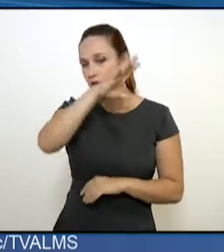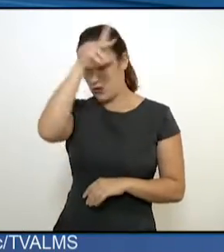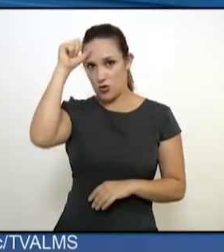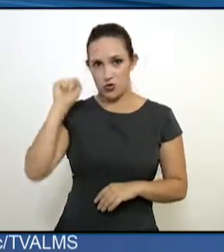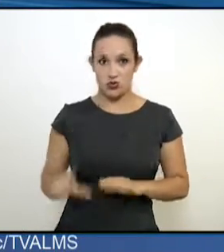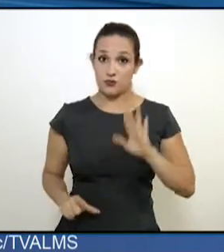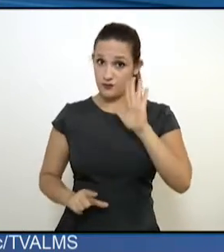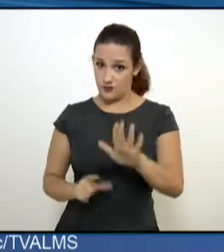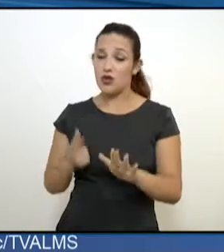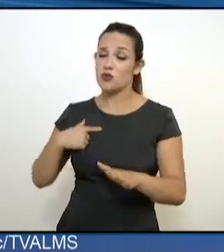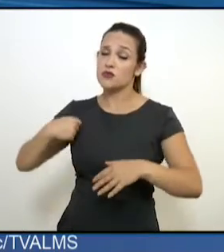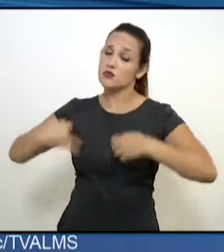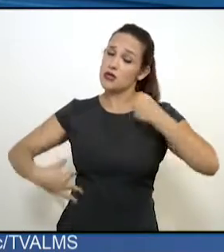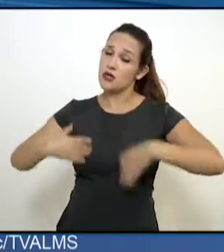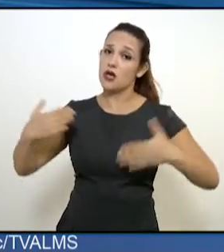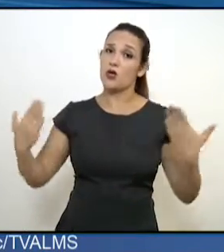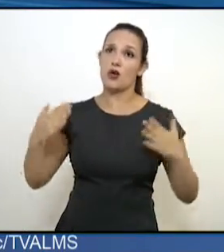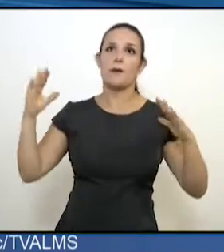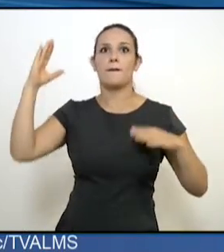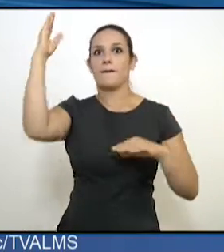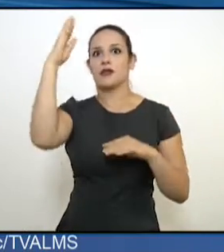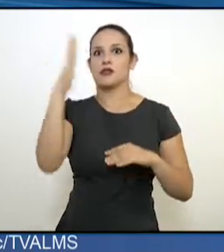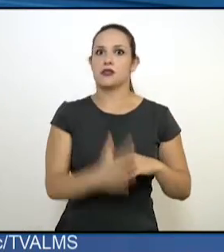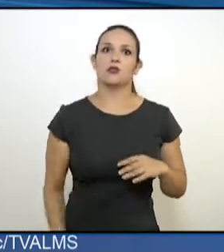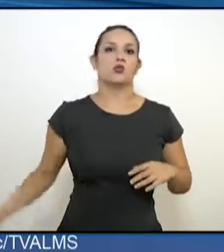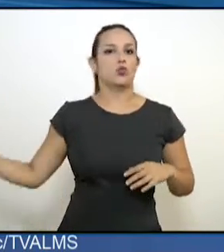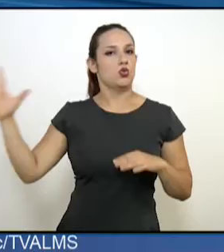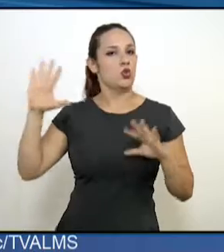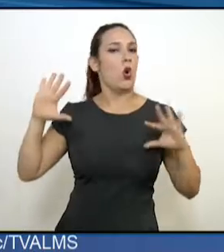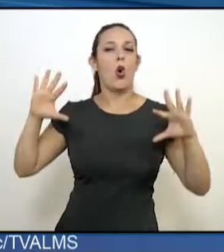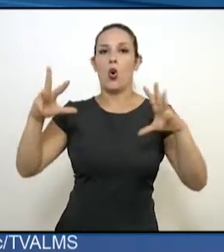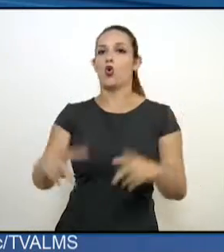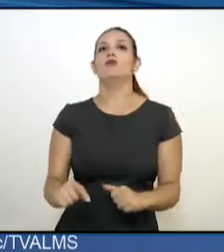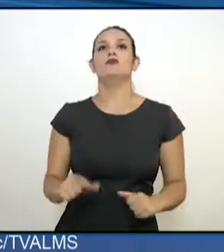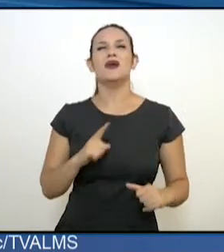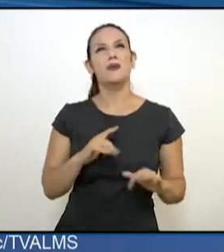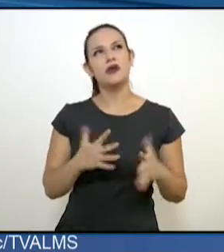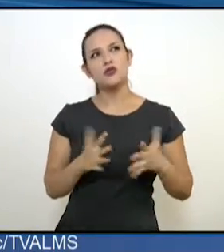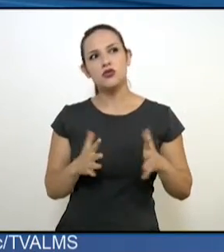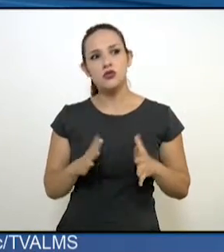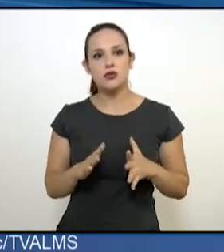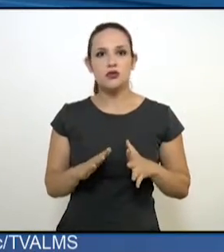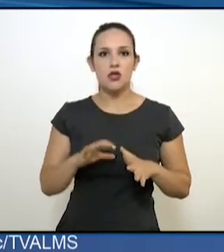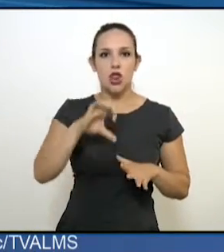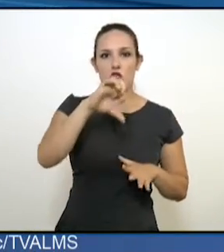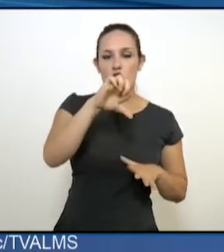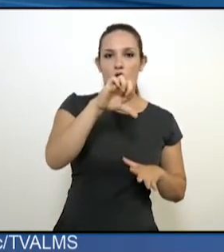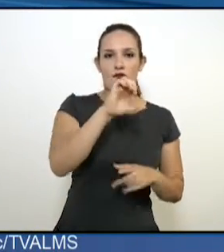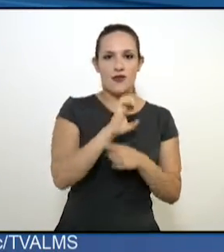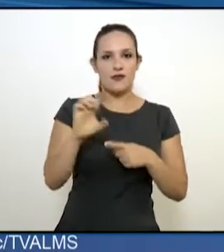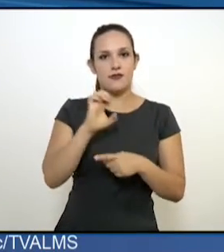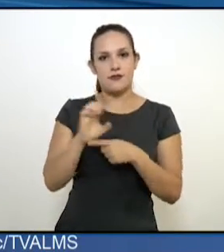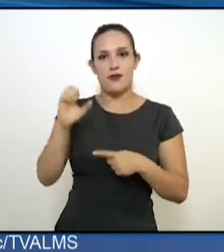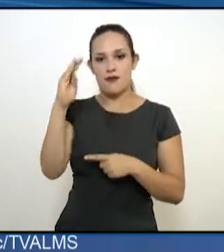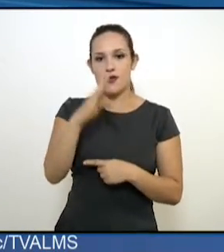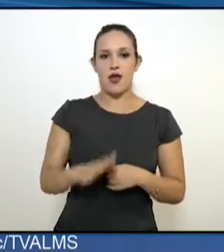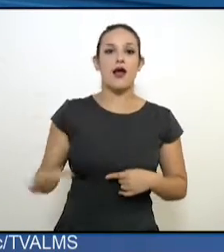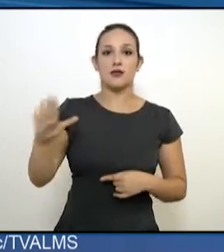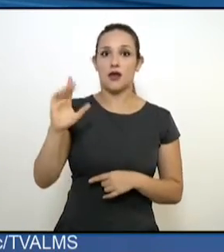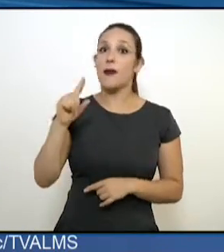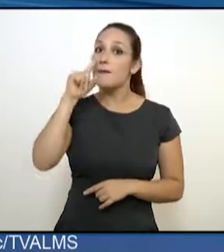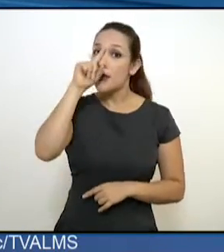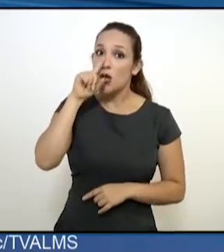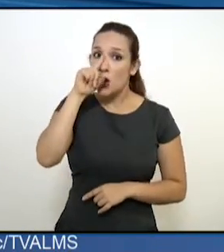panorama nacional que a gente está vendo e está se falando que existe nada mais nada menos que 9 estados brasileiros em situação de